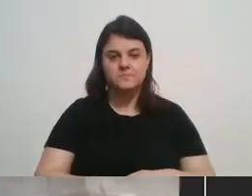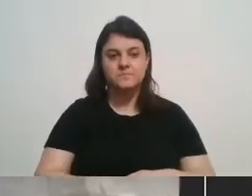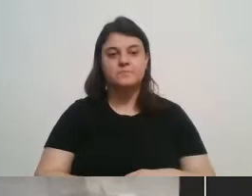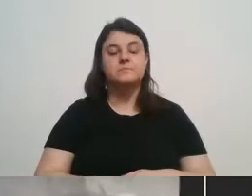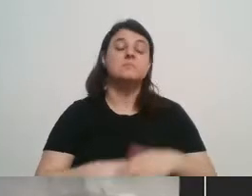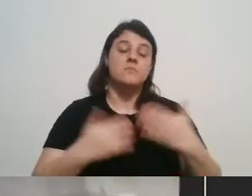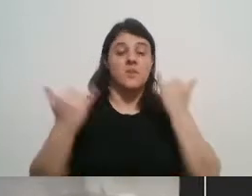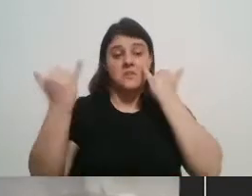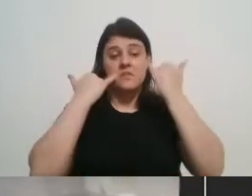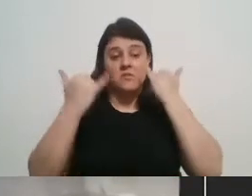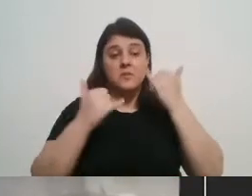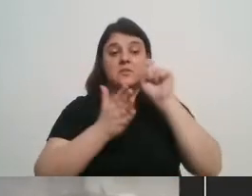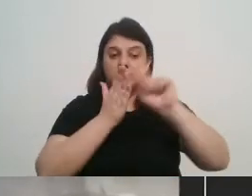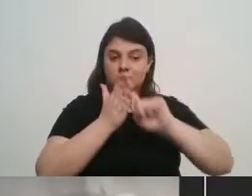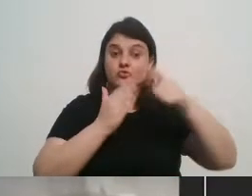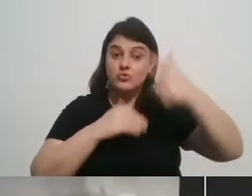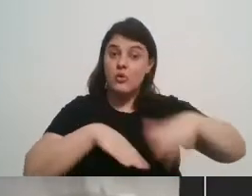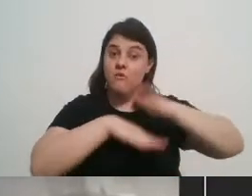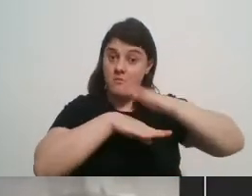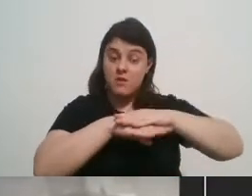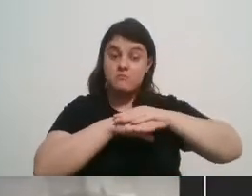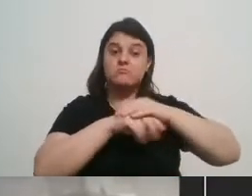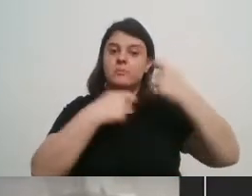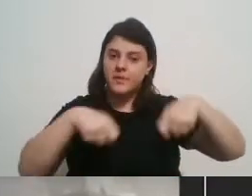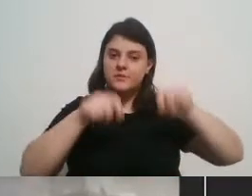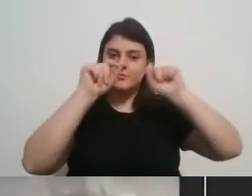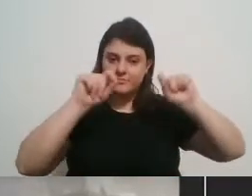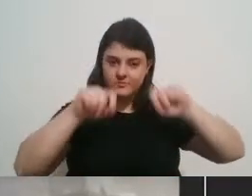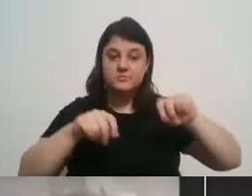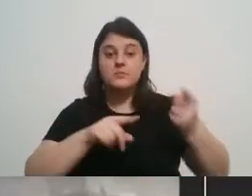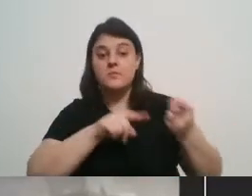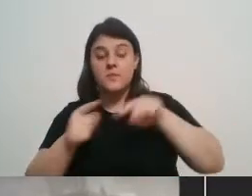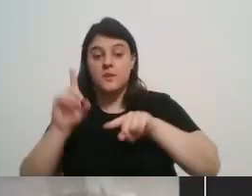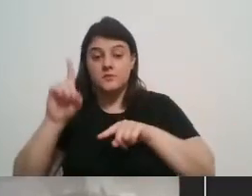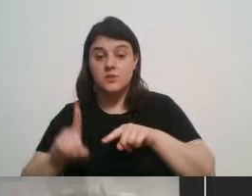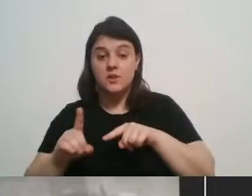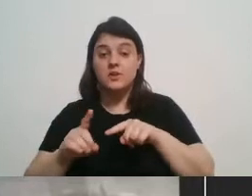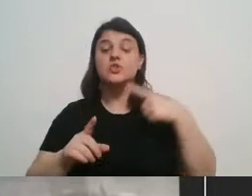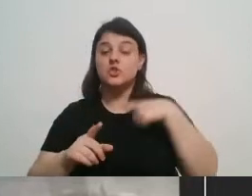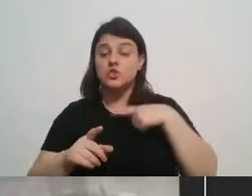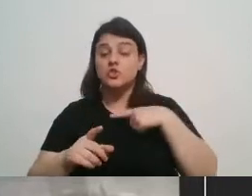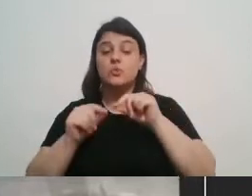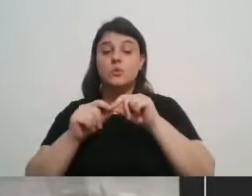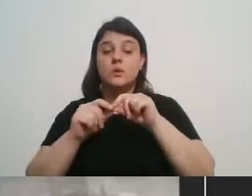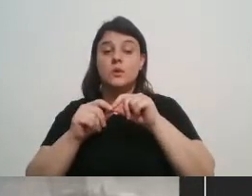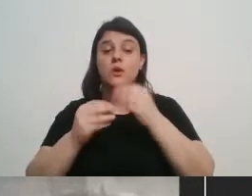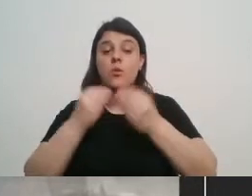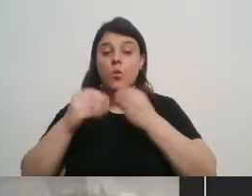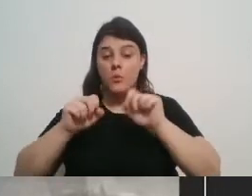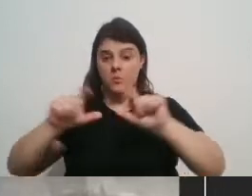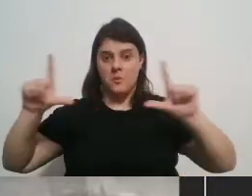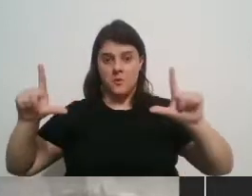essas informações foram reescritas à mão, né? E a direita, uma coisa que a Última Hora fazia muito, que é dividir a cena